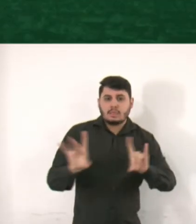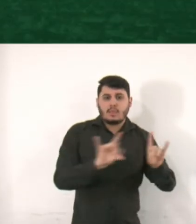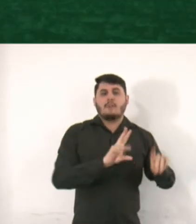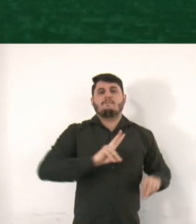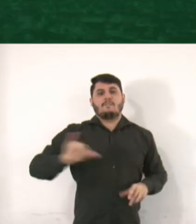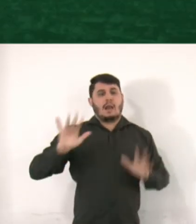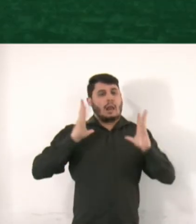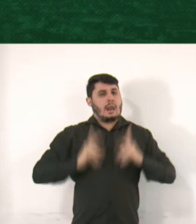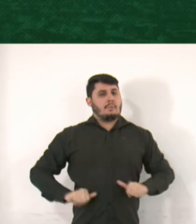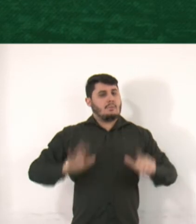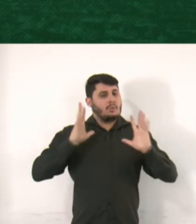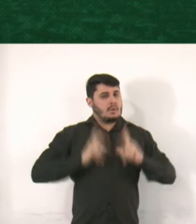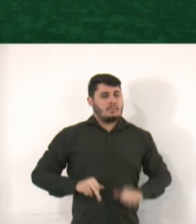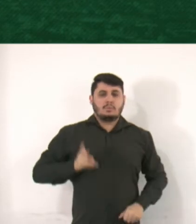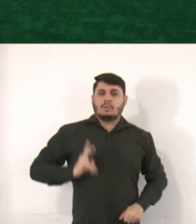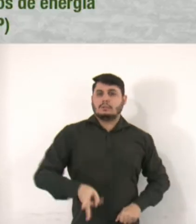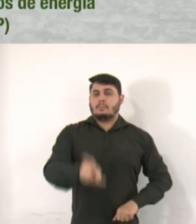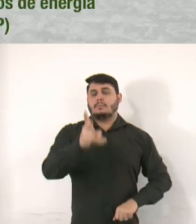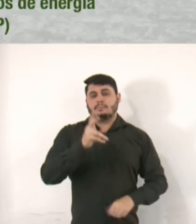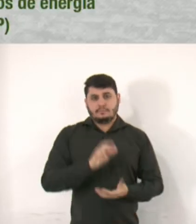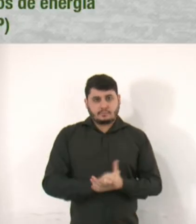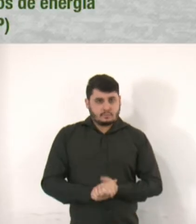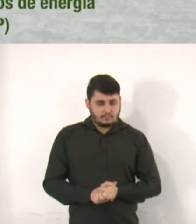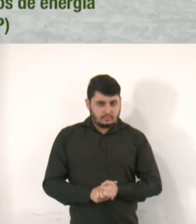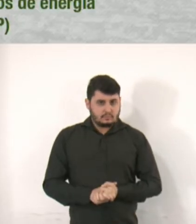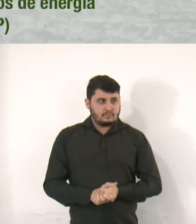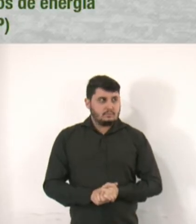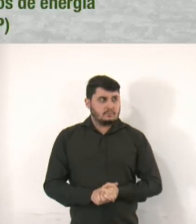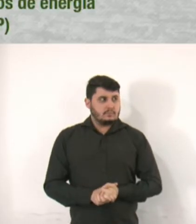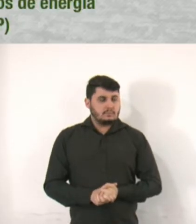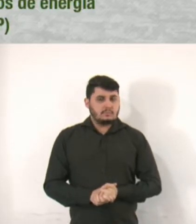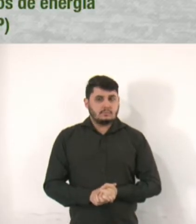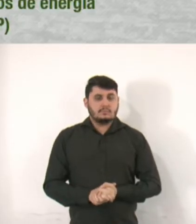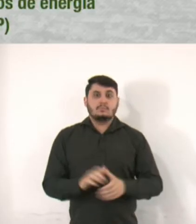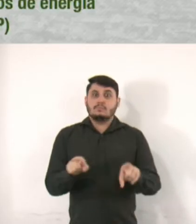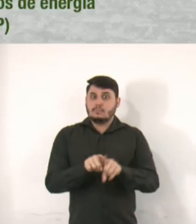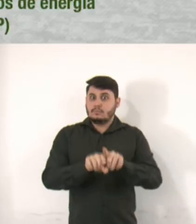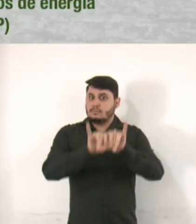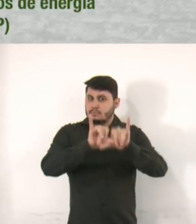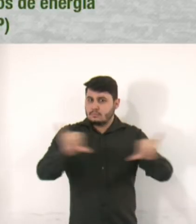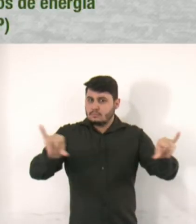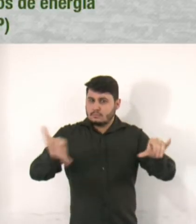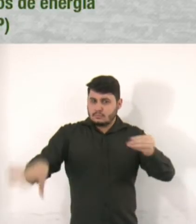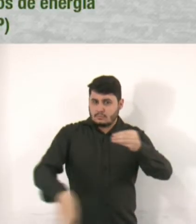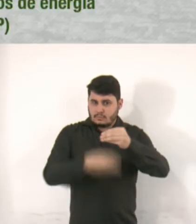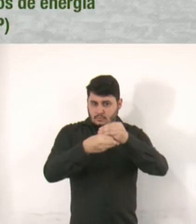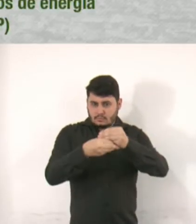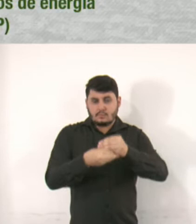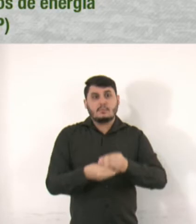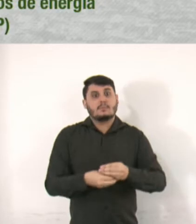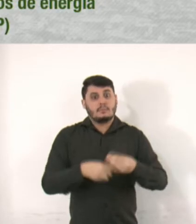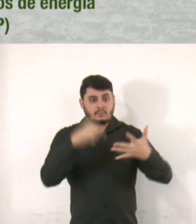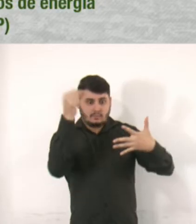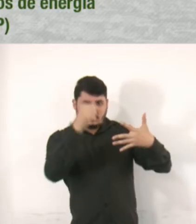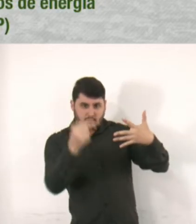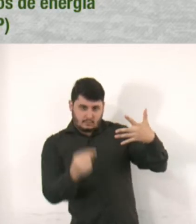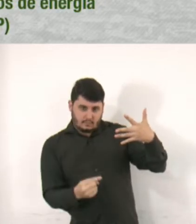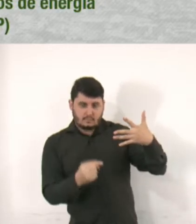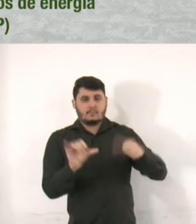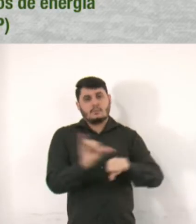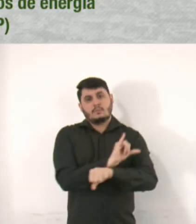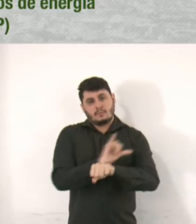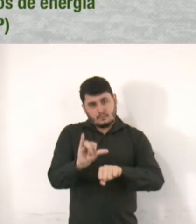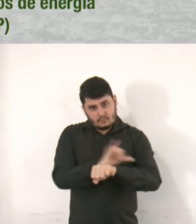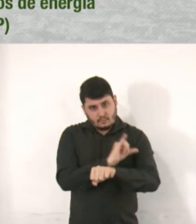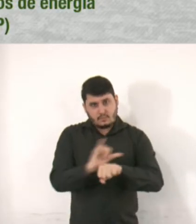E aí, o Parque 18 de Maio. E aí, para enfatizar também, essas são obras concluídas que fazem